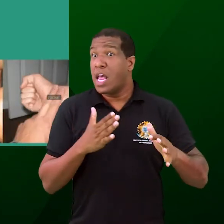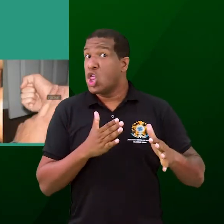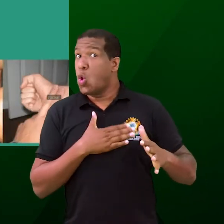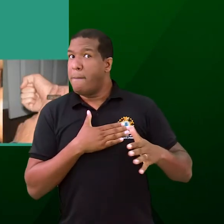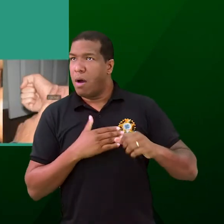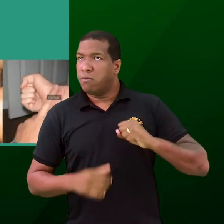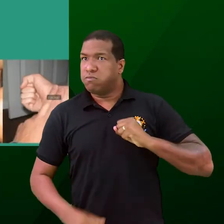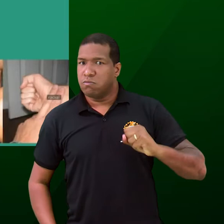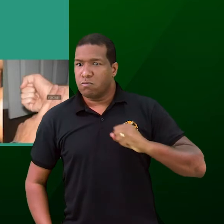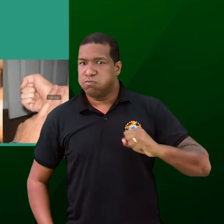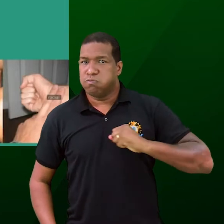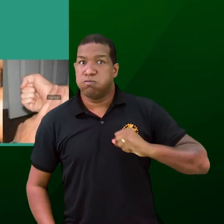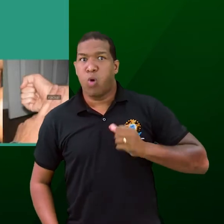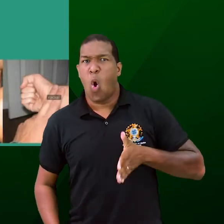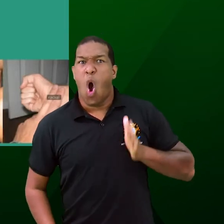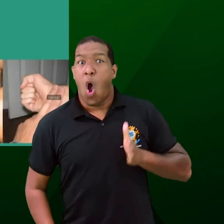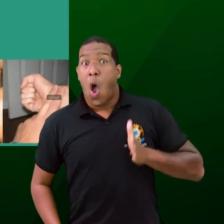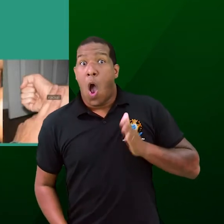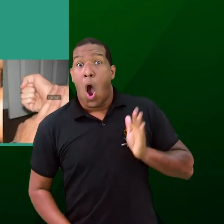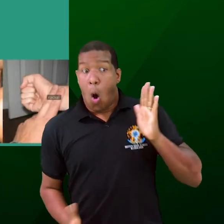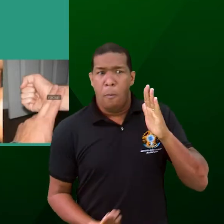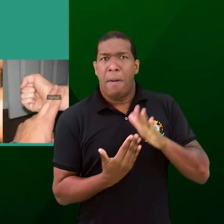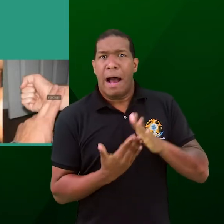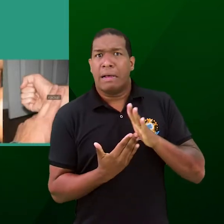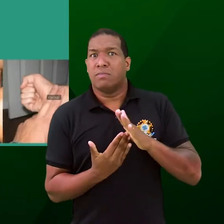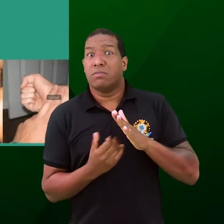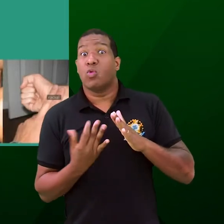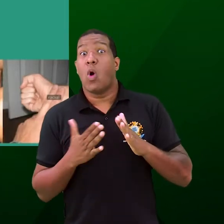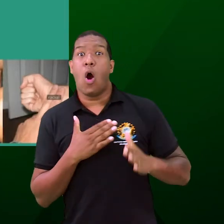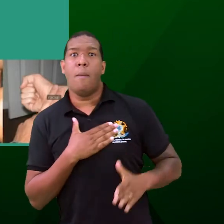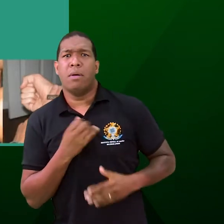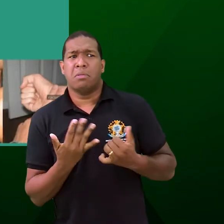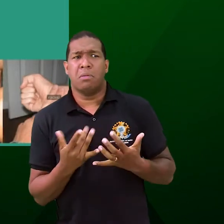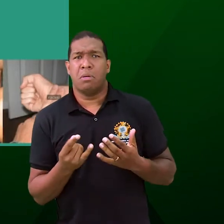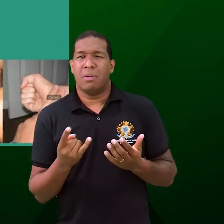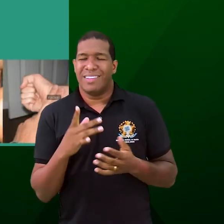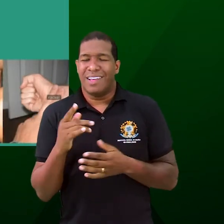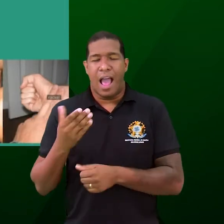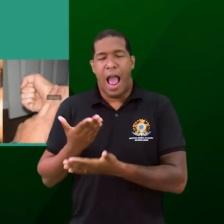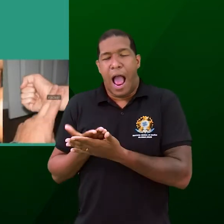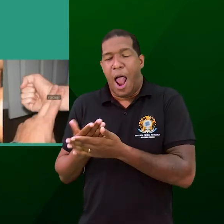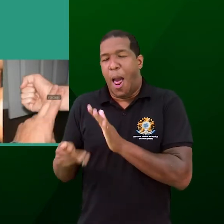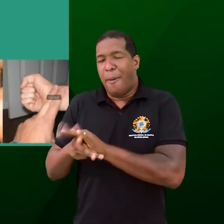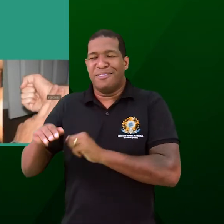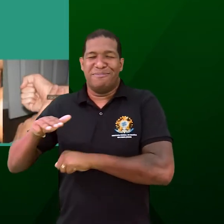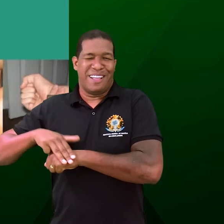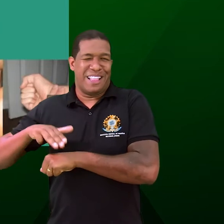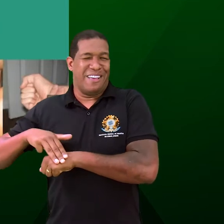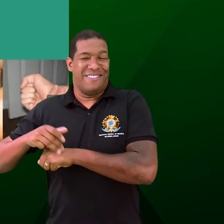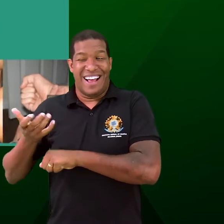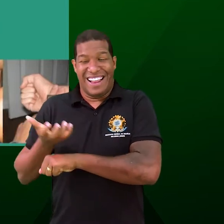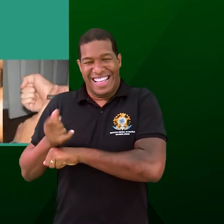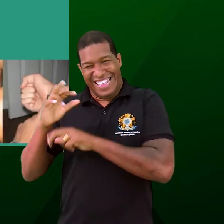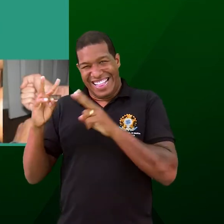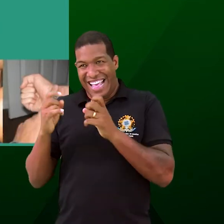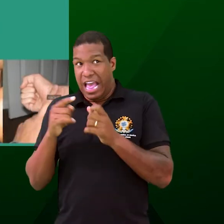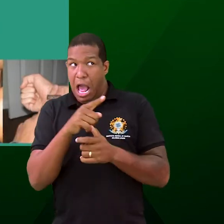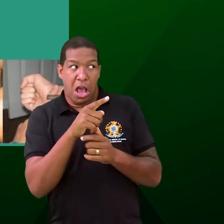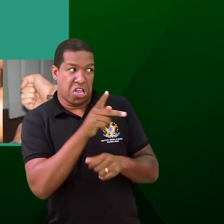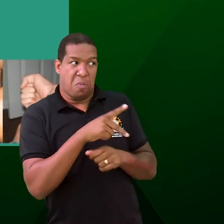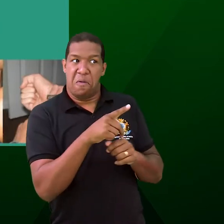basquete. Certo, pessoal? Como que tá aí? Tudo sob controle, Eduardo? Posso continuar? Alguma